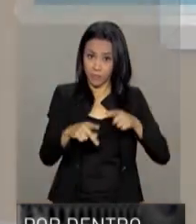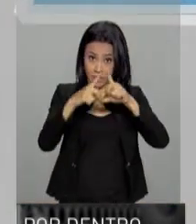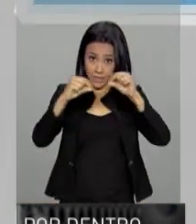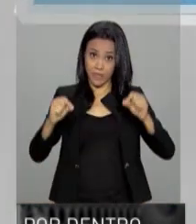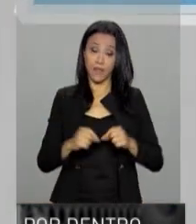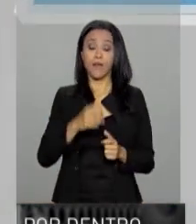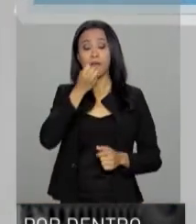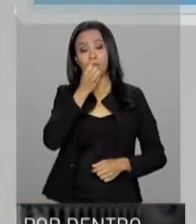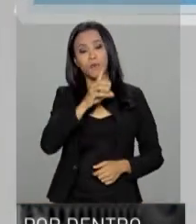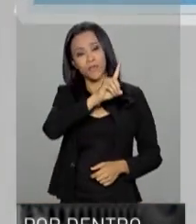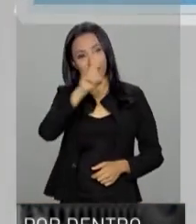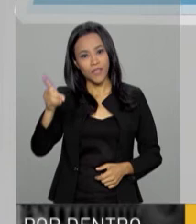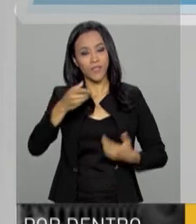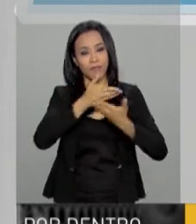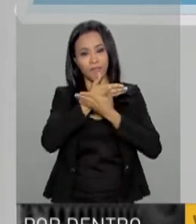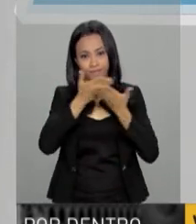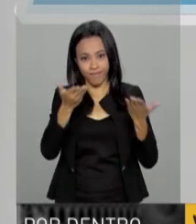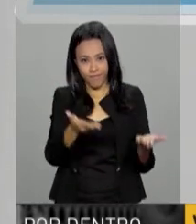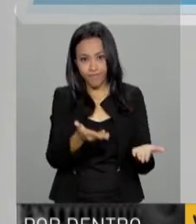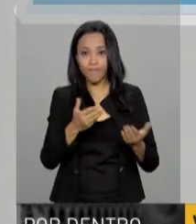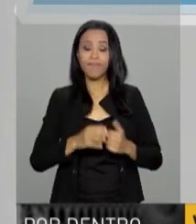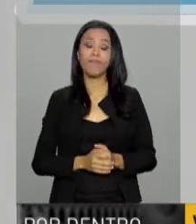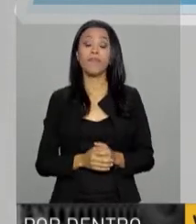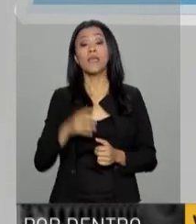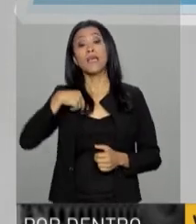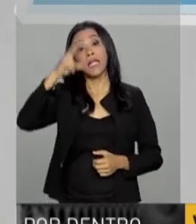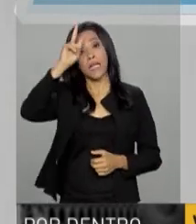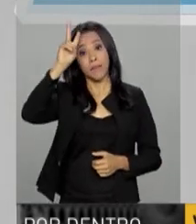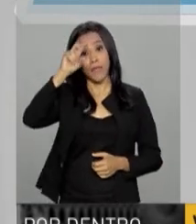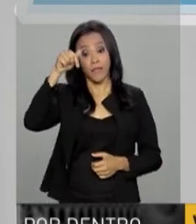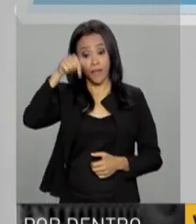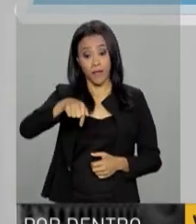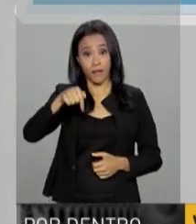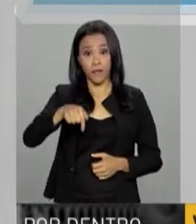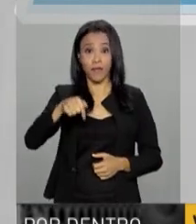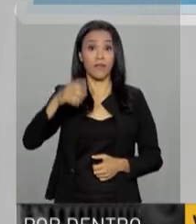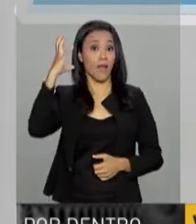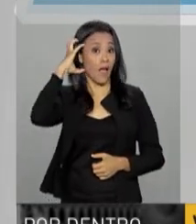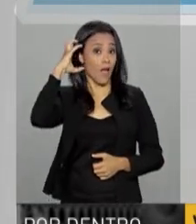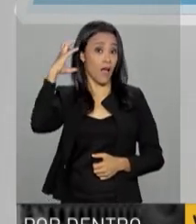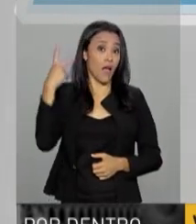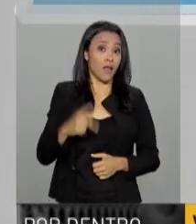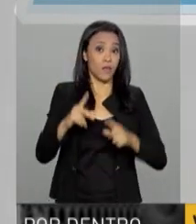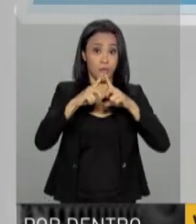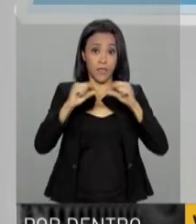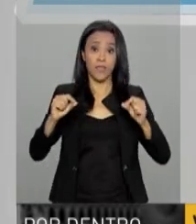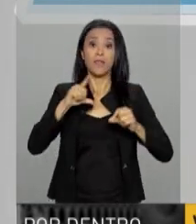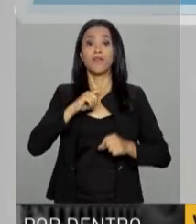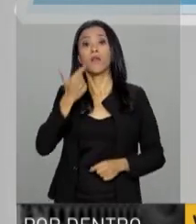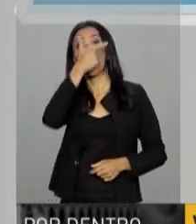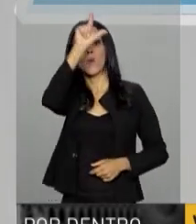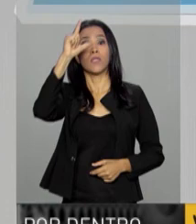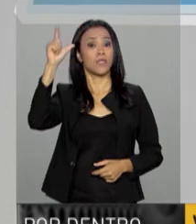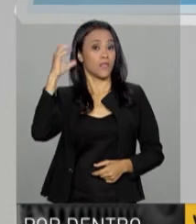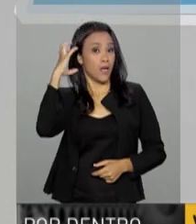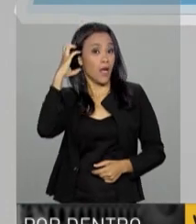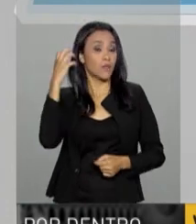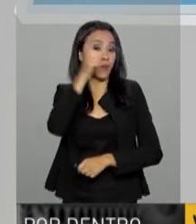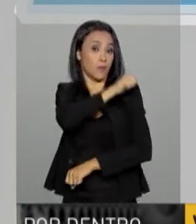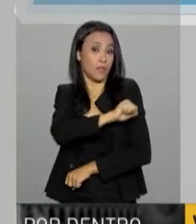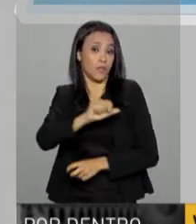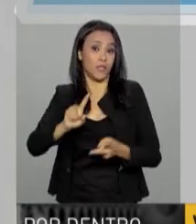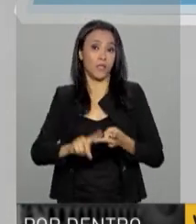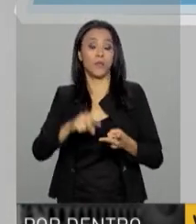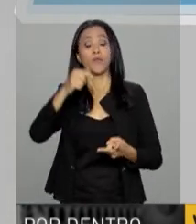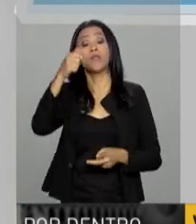também pra você apenas também lembrando que nesta profissão além da rádio nacional de brasília também à rádio nacional do rio de janeiro